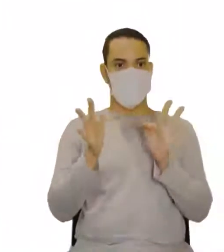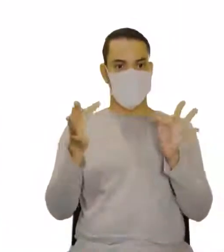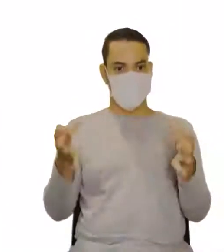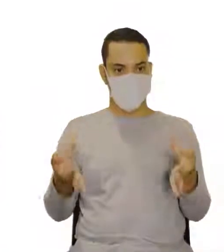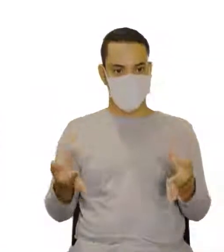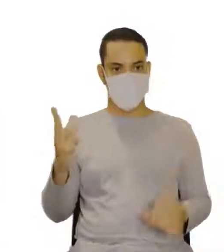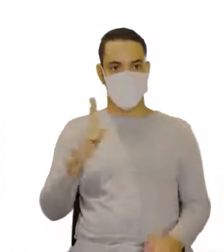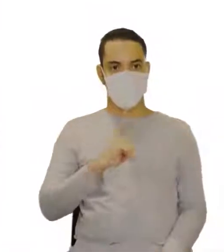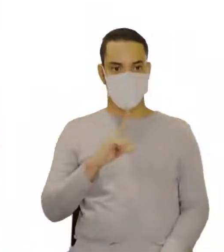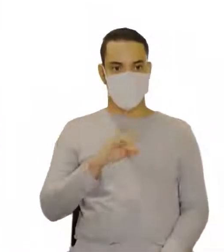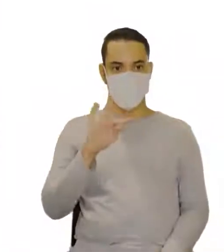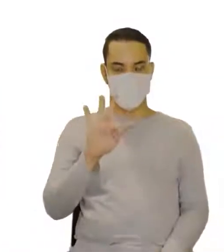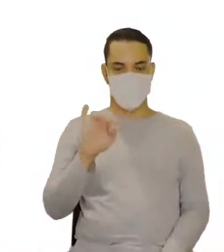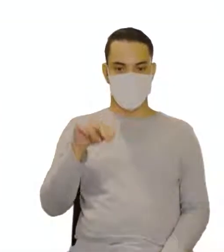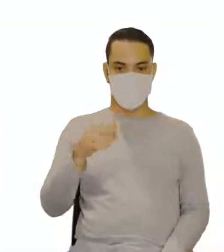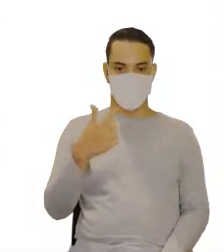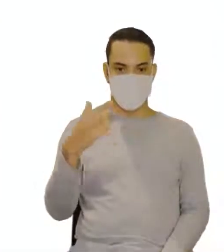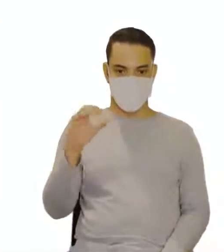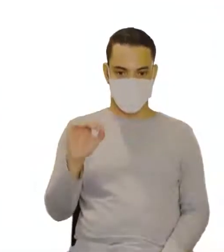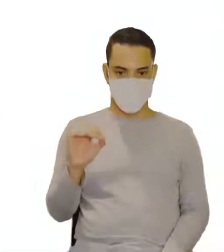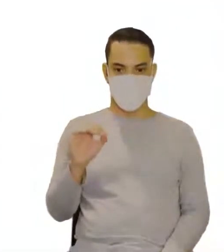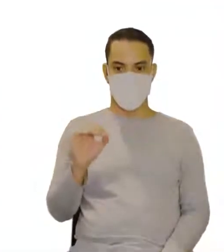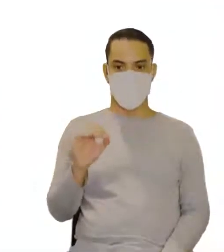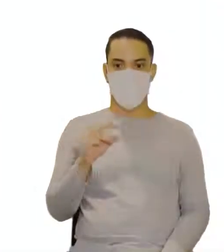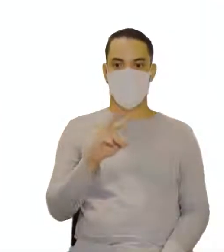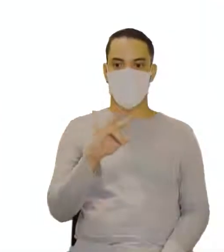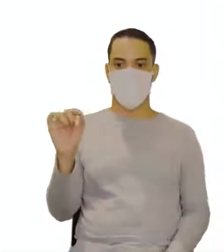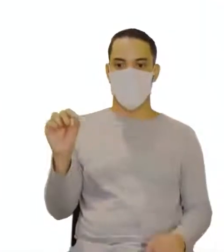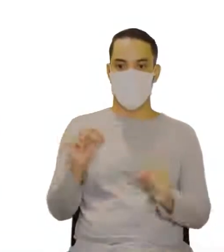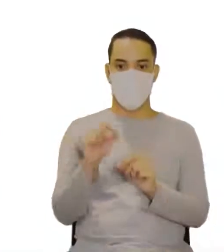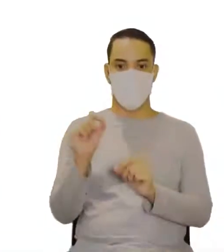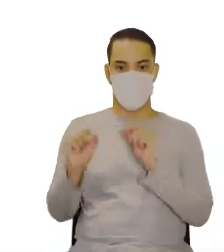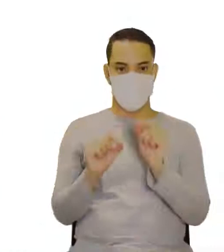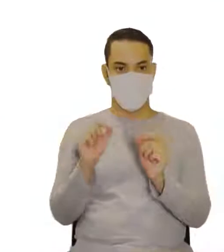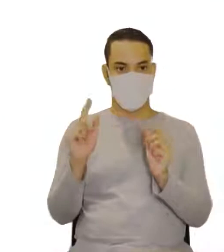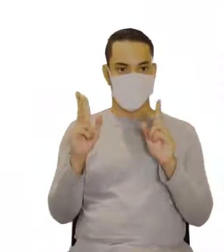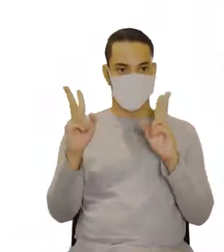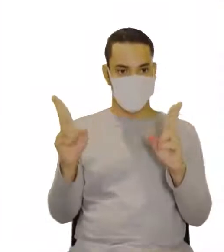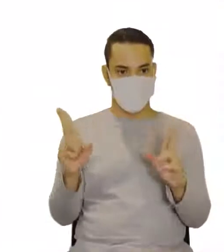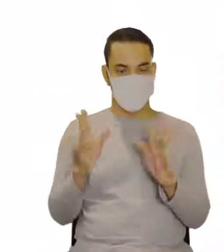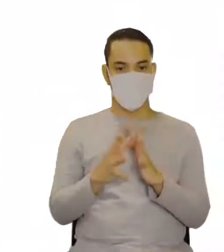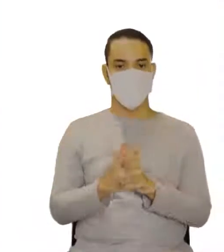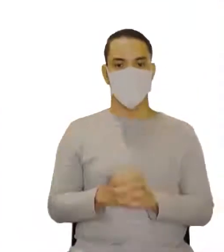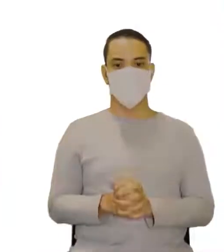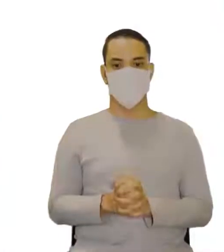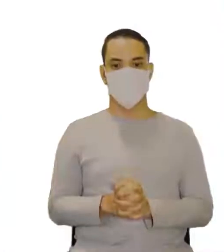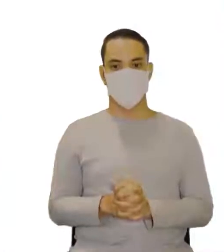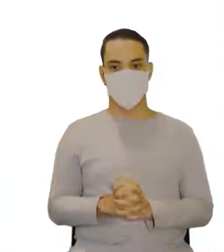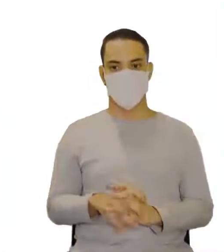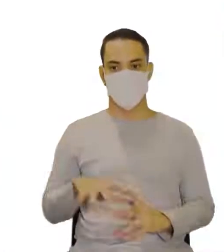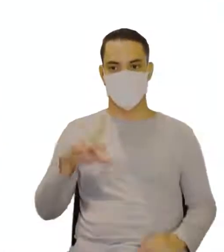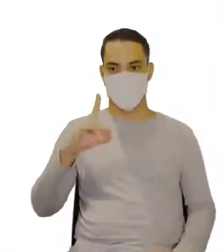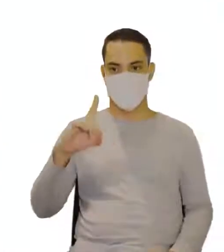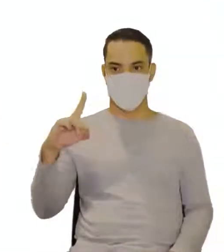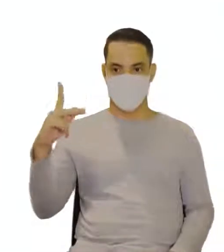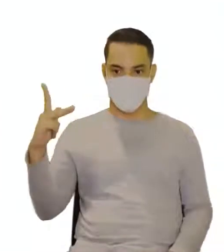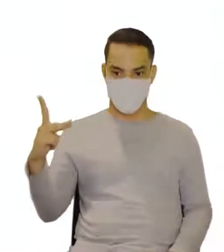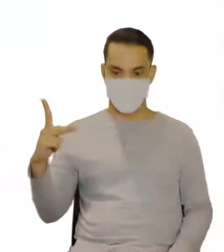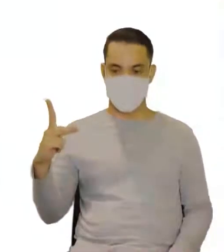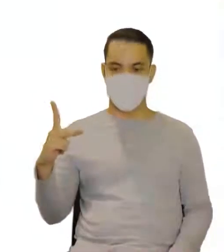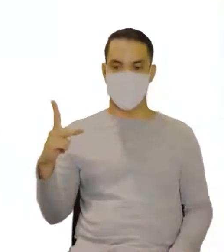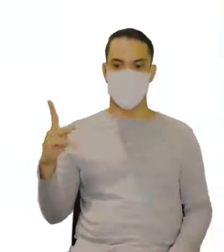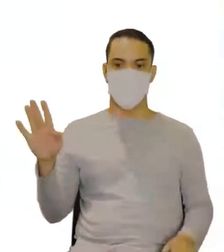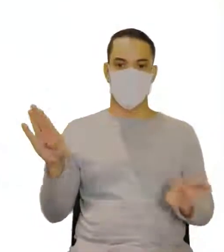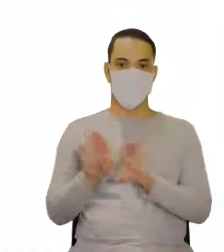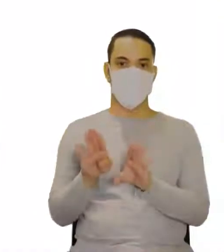essa tensão que tá aqui, ela vai ser o quê? Igual. Então tá aqui a tensão, a DDP do nosso gerador